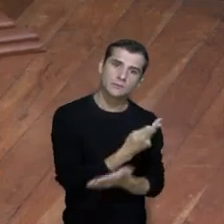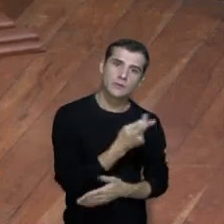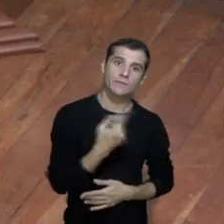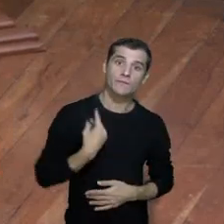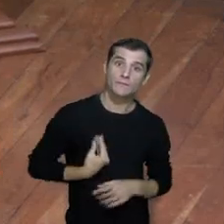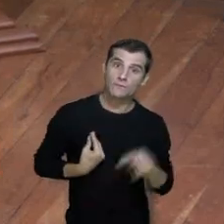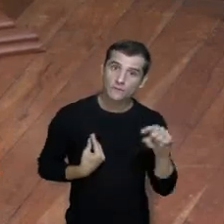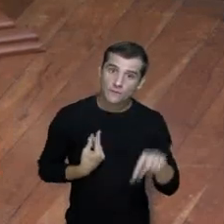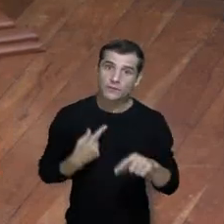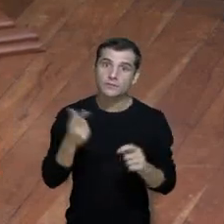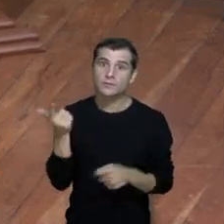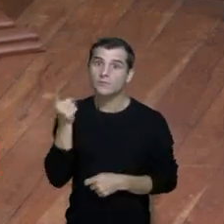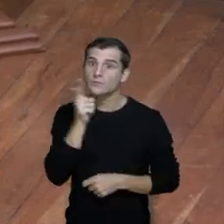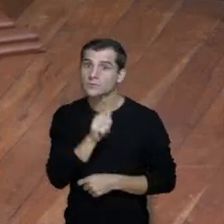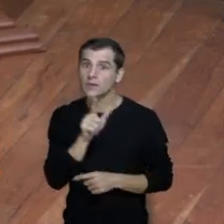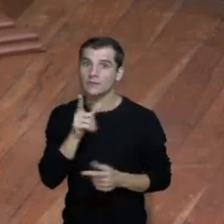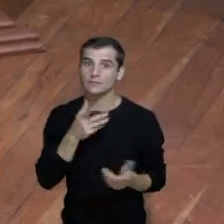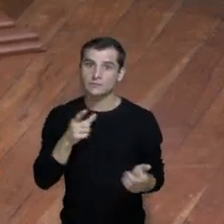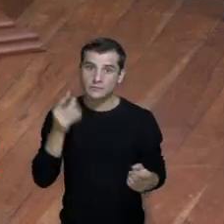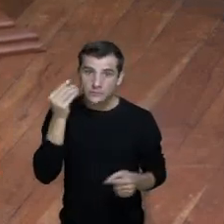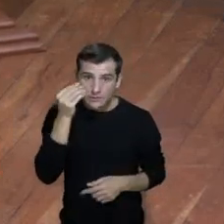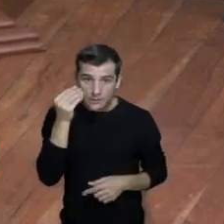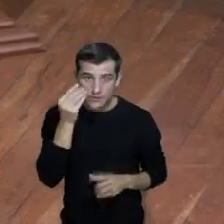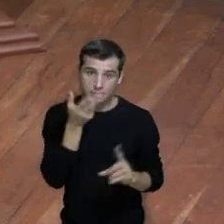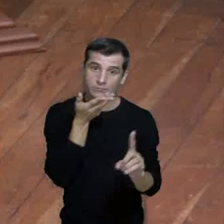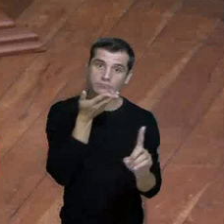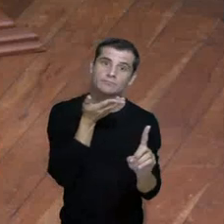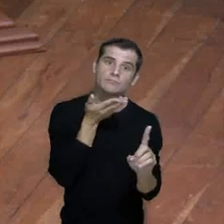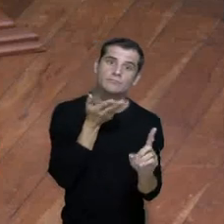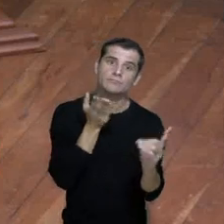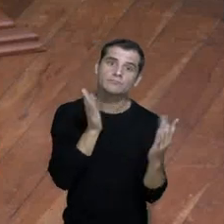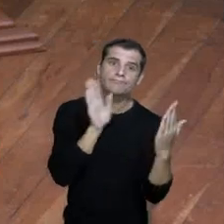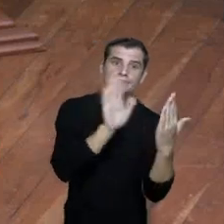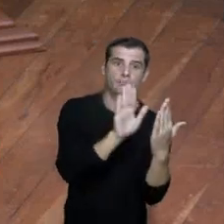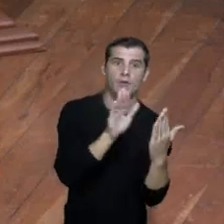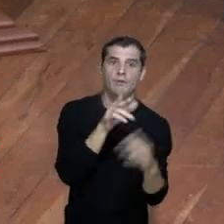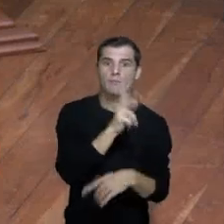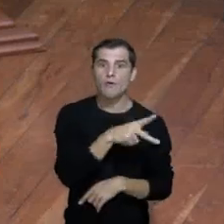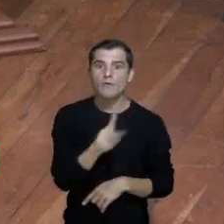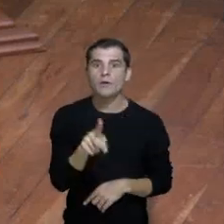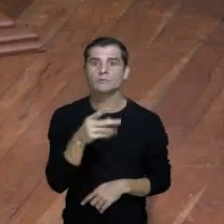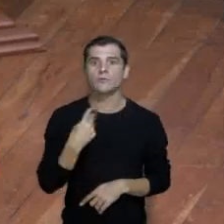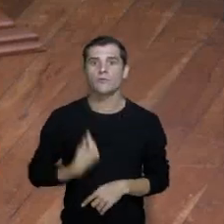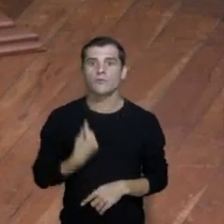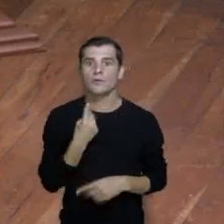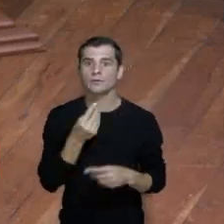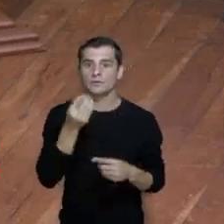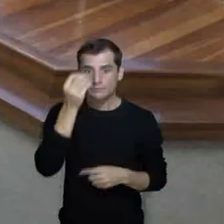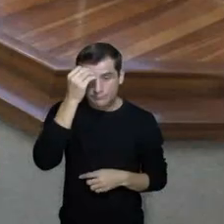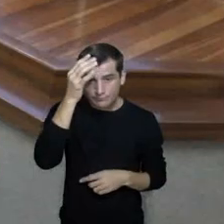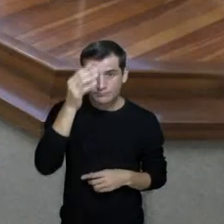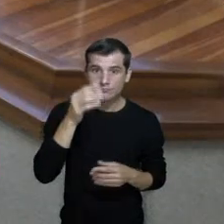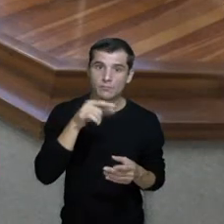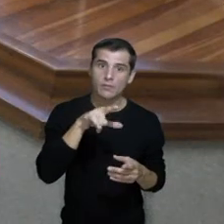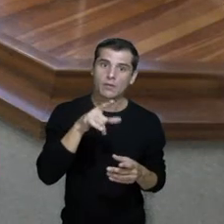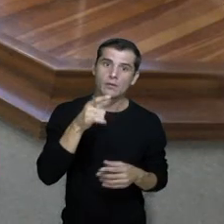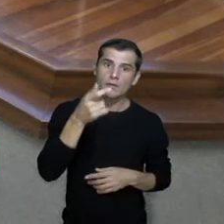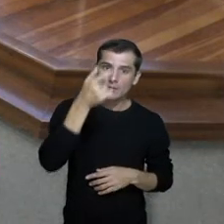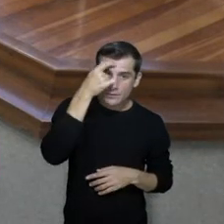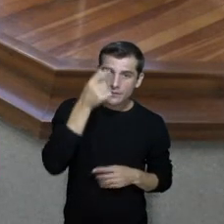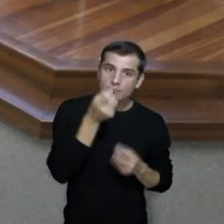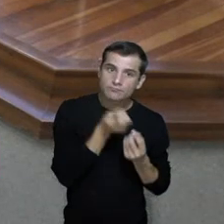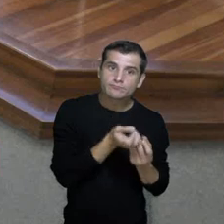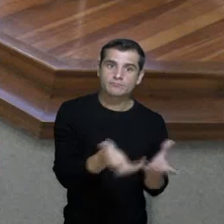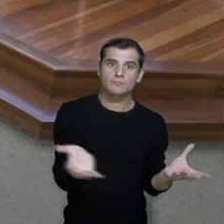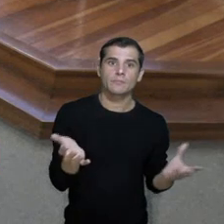nos professores nos alunos depois nós vamos ver já os cases tanto do Conselho Regional de administração como do colégio Deon que é